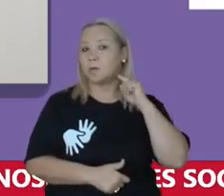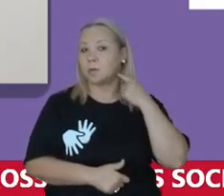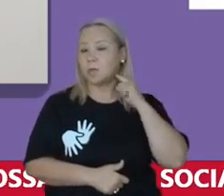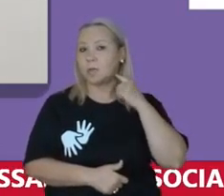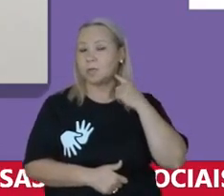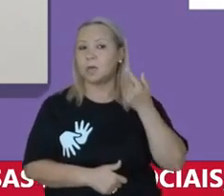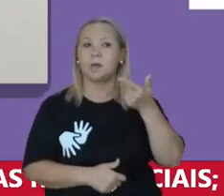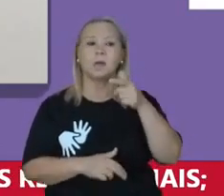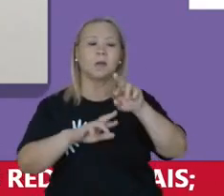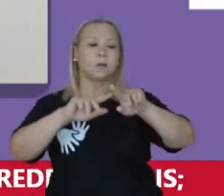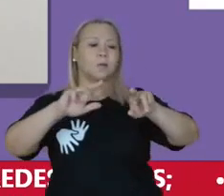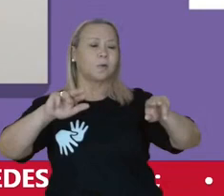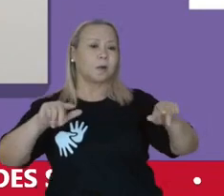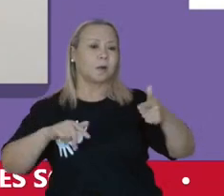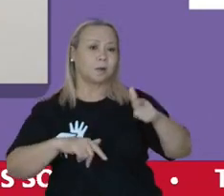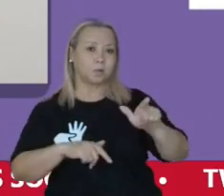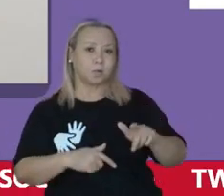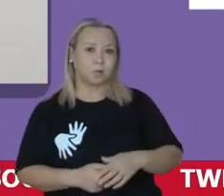Bom,